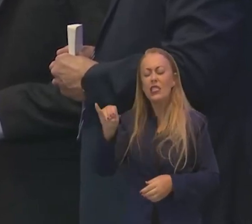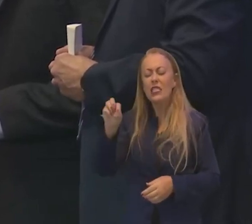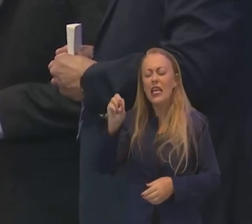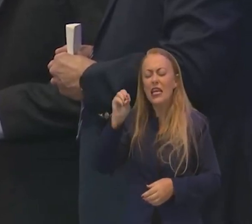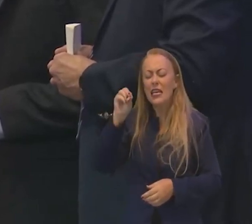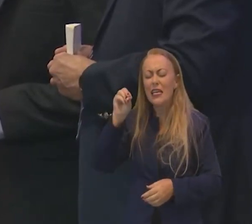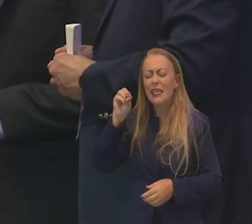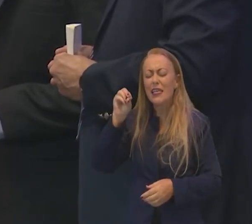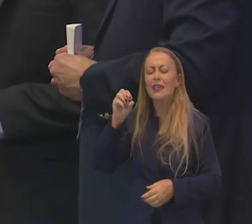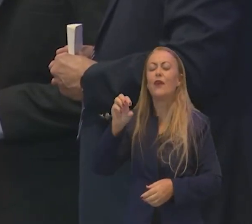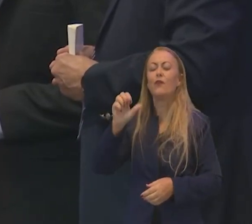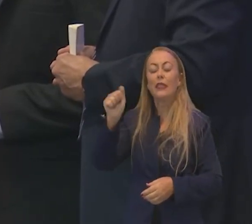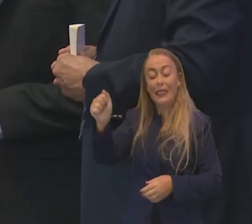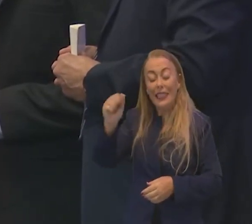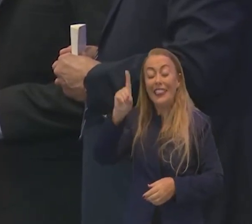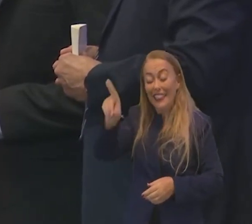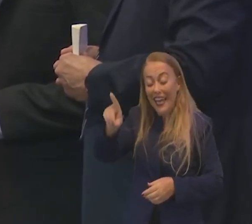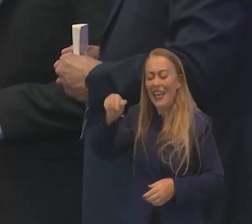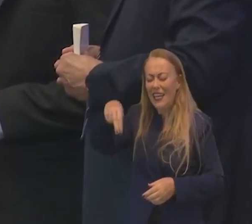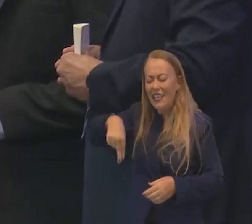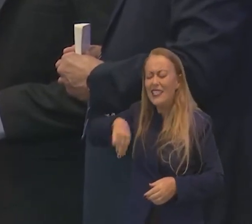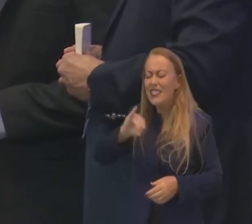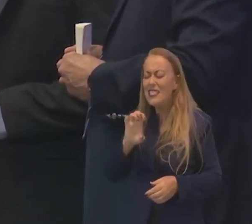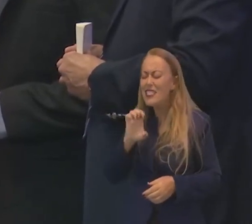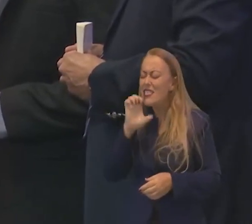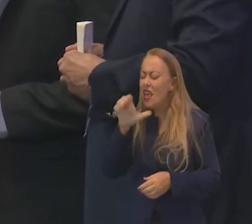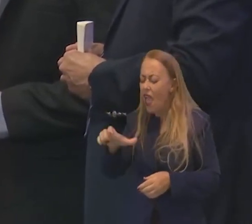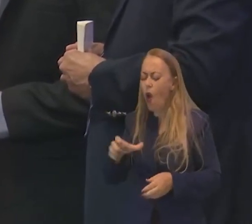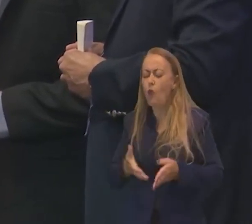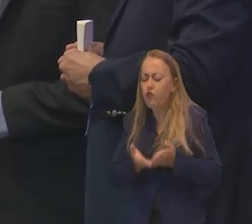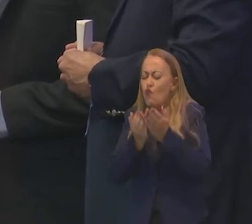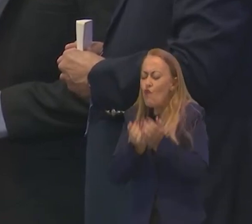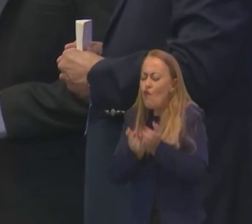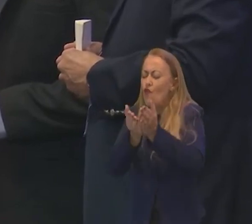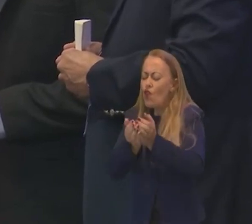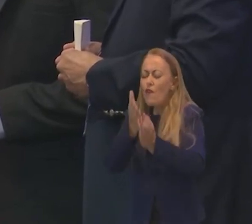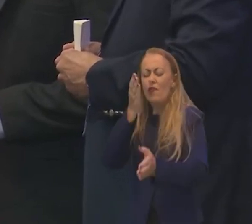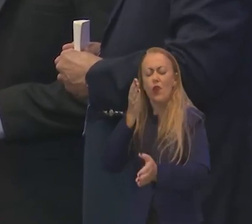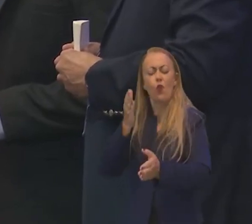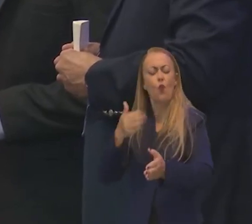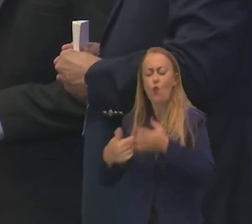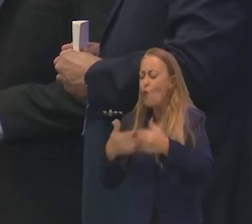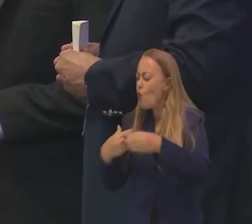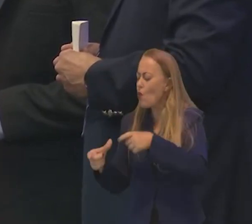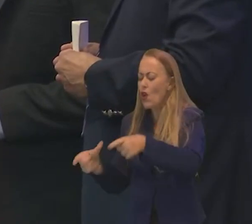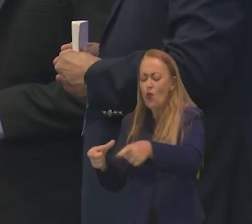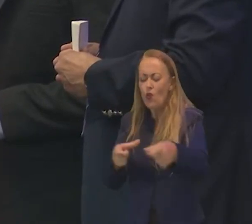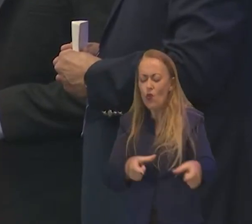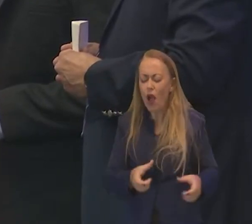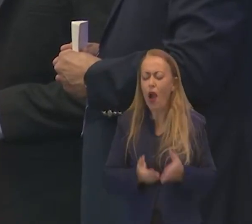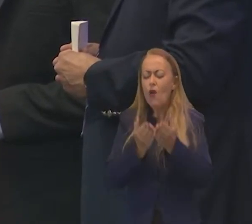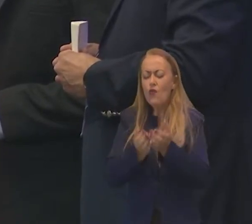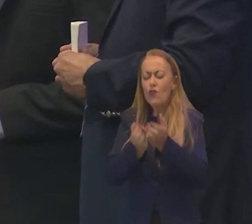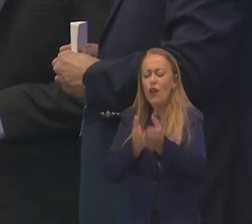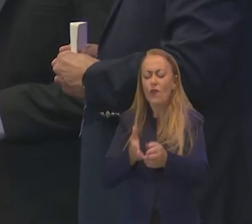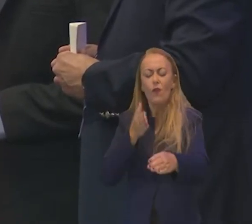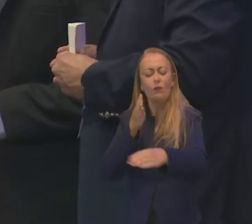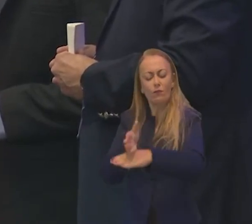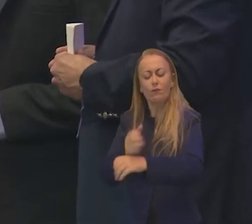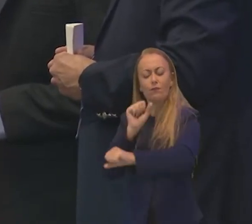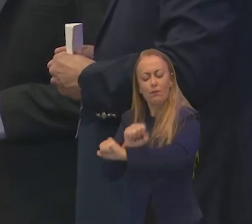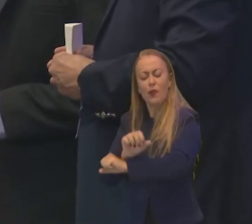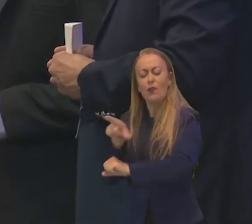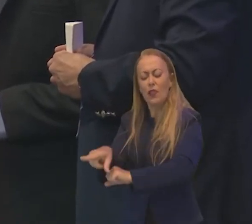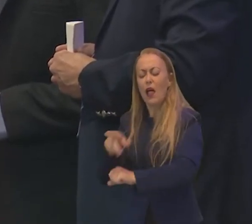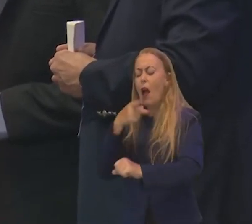de um treinamento para pregar o teu evangelho em todo o mundo, onde o navio for, onde atracar. Que ele, ó Deus, leve a tua